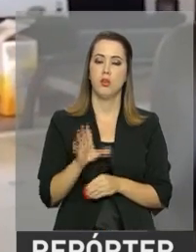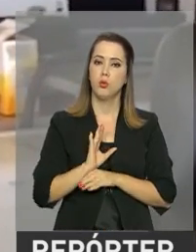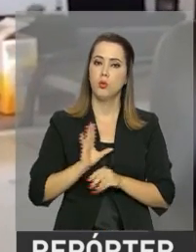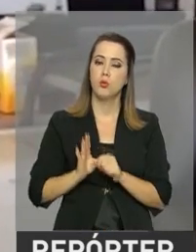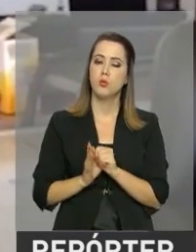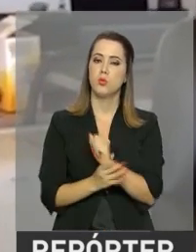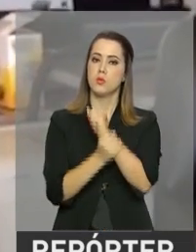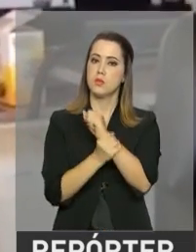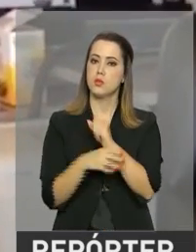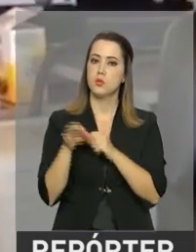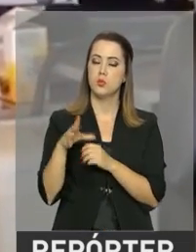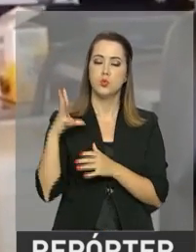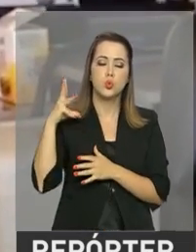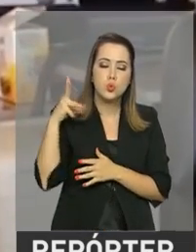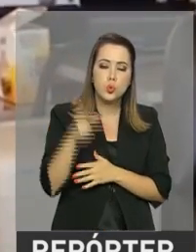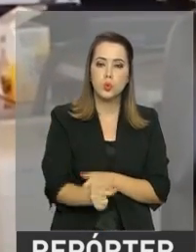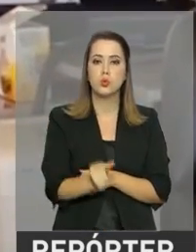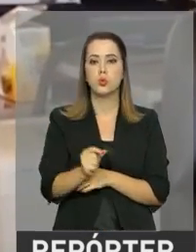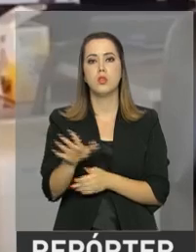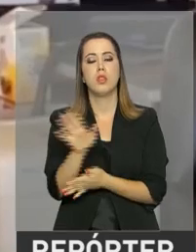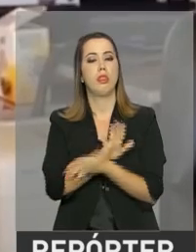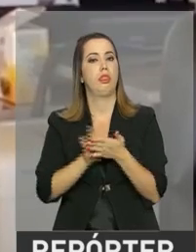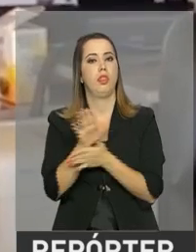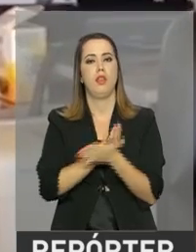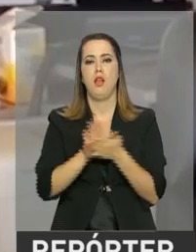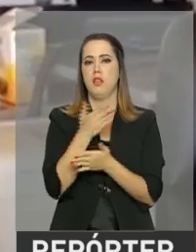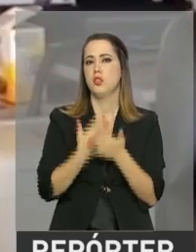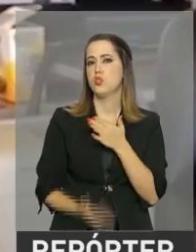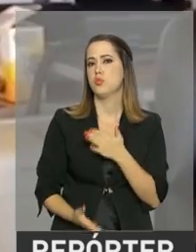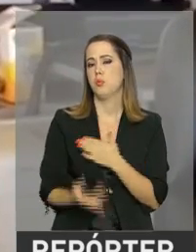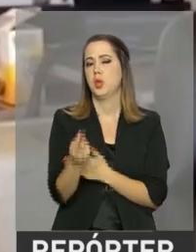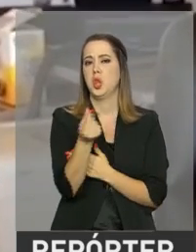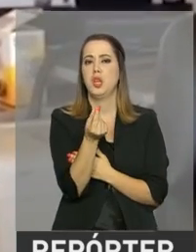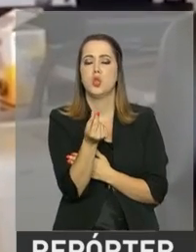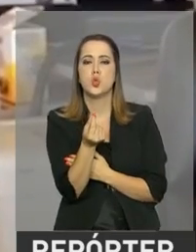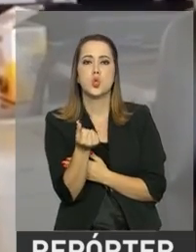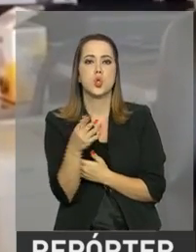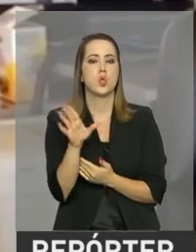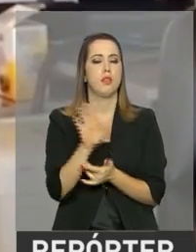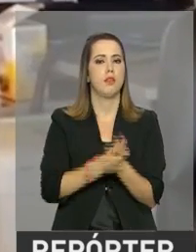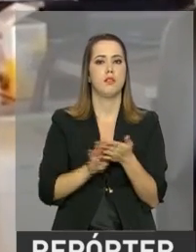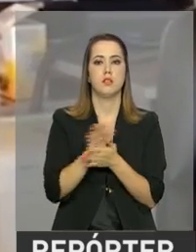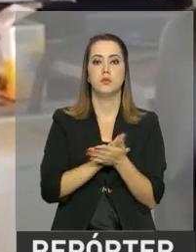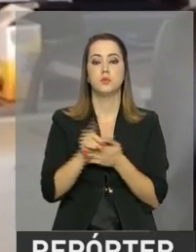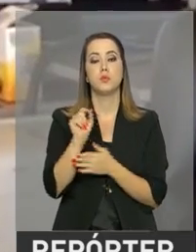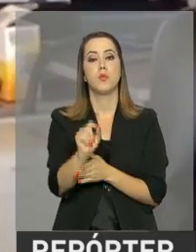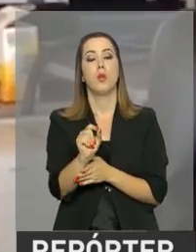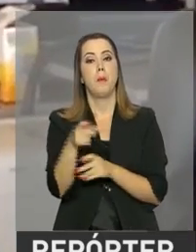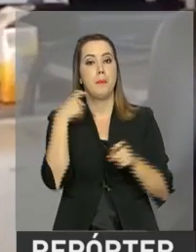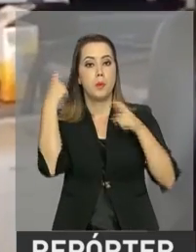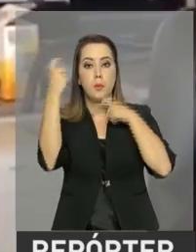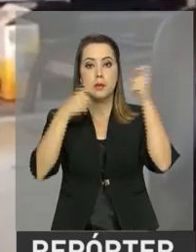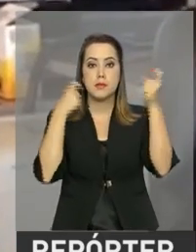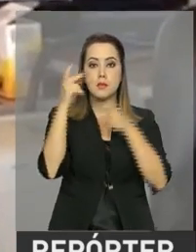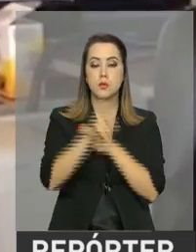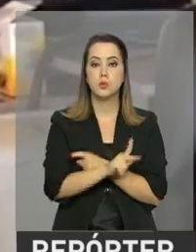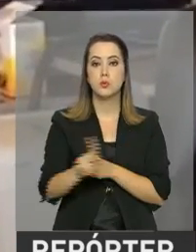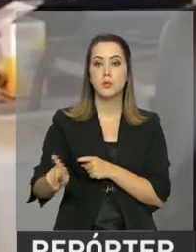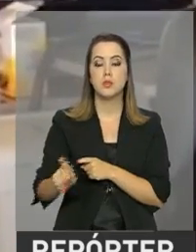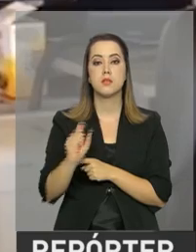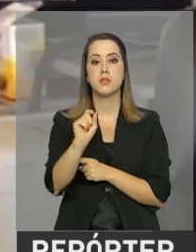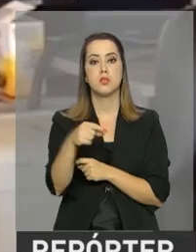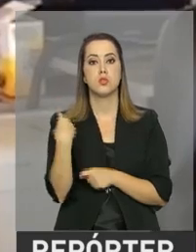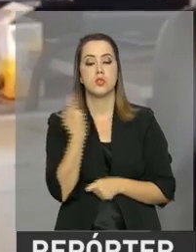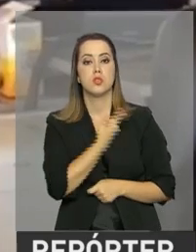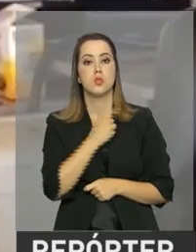assegurado na plenitude, não vai perder um centavo, nenhum centavinho. O que a preocupação do presidente Michel é